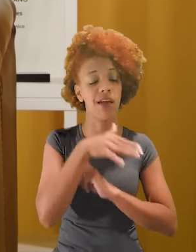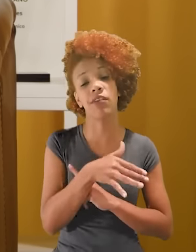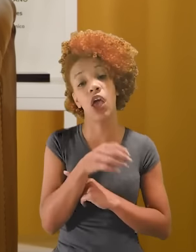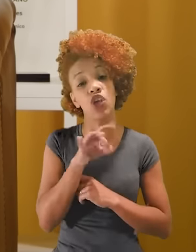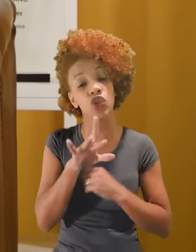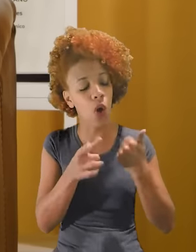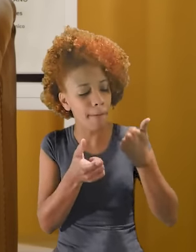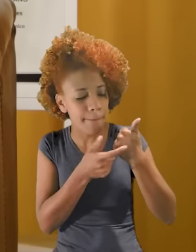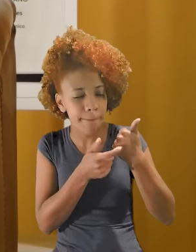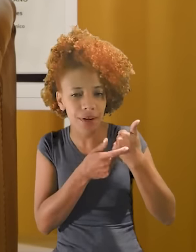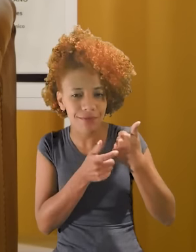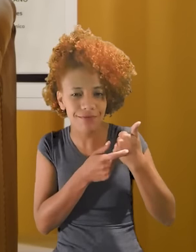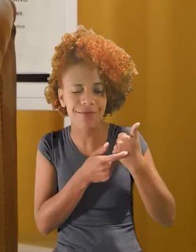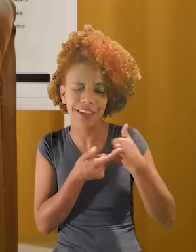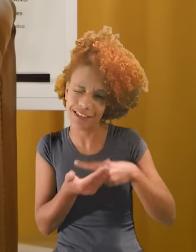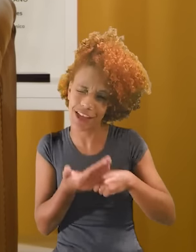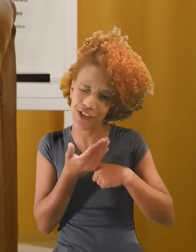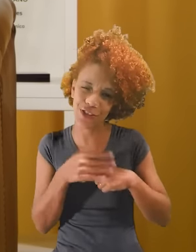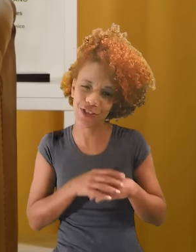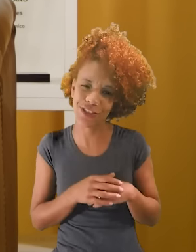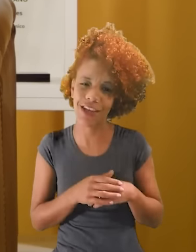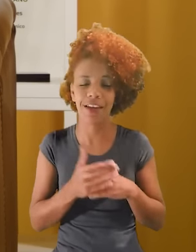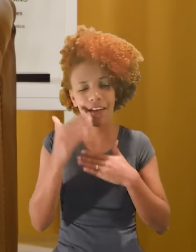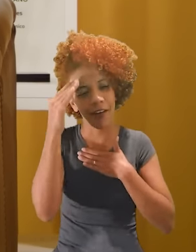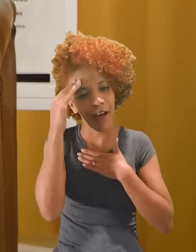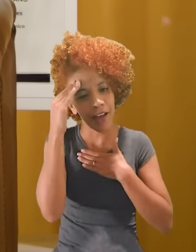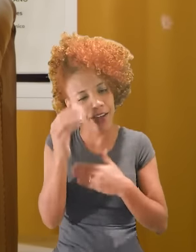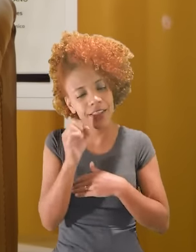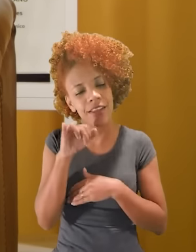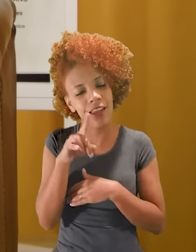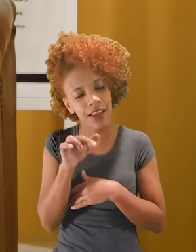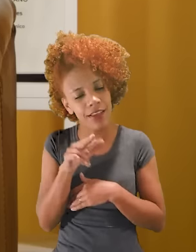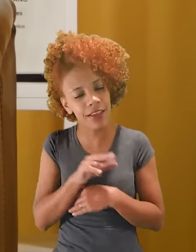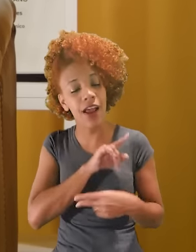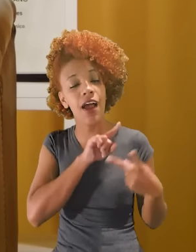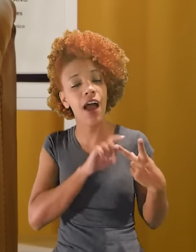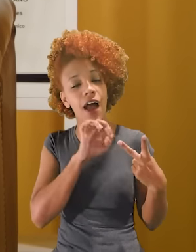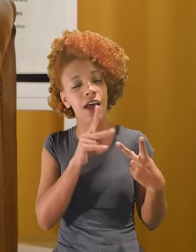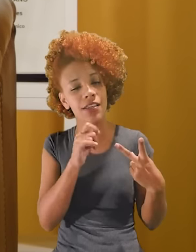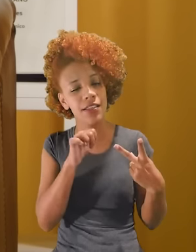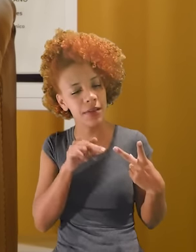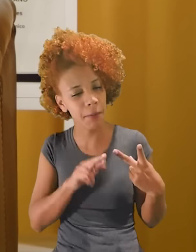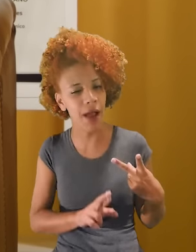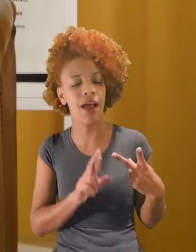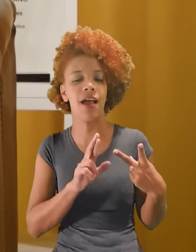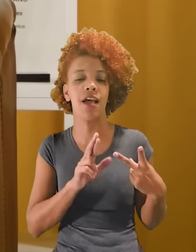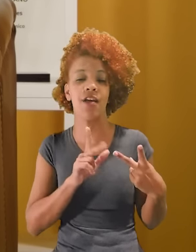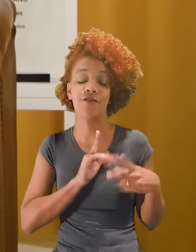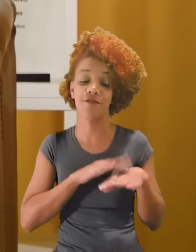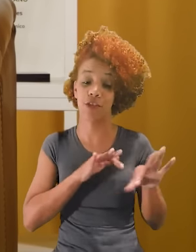pessoa. É só você apertar um botão e você ajuda a gente. Mais uma vez, agradecer a Insider e a Eisenbahn, que está